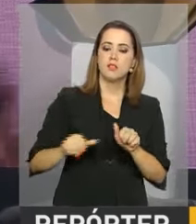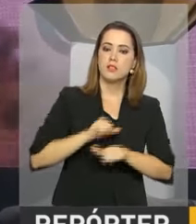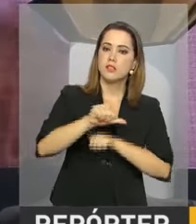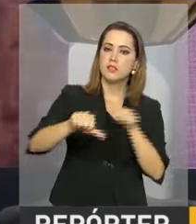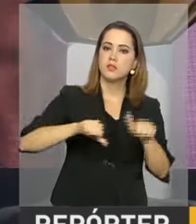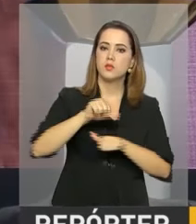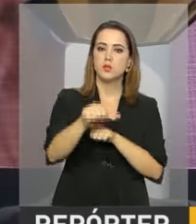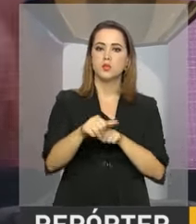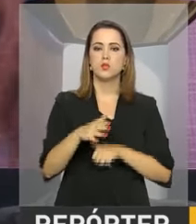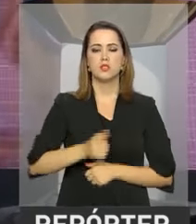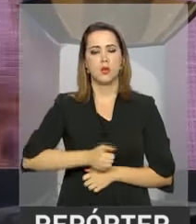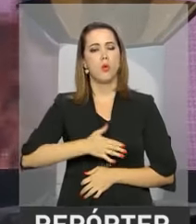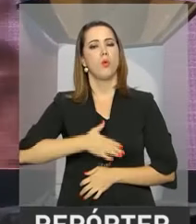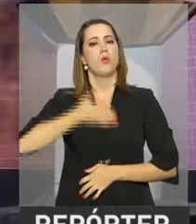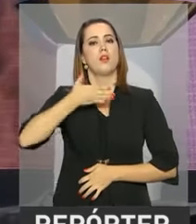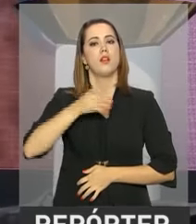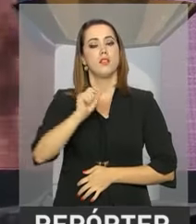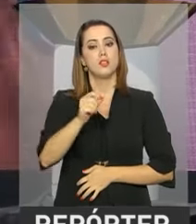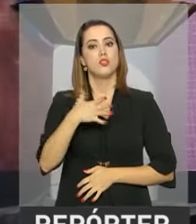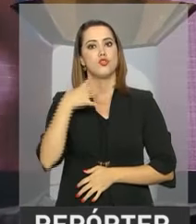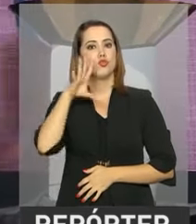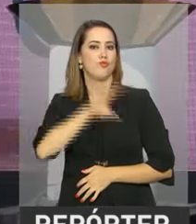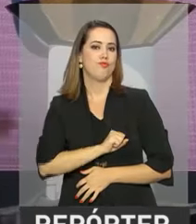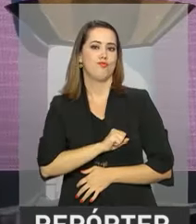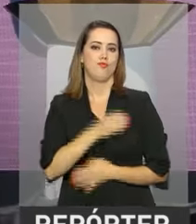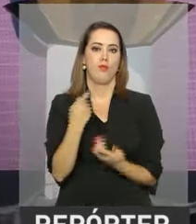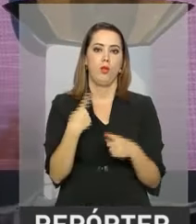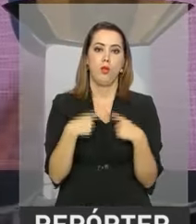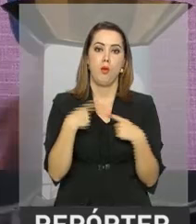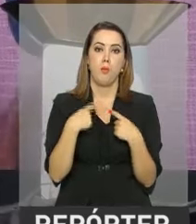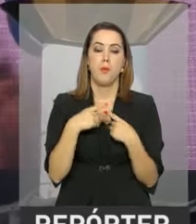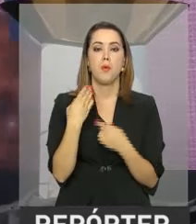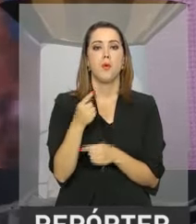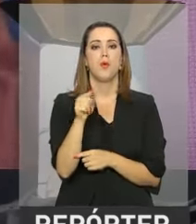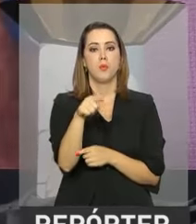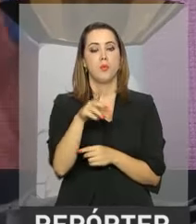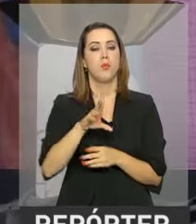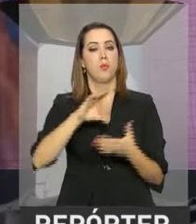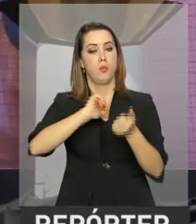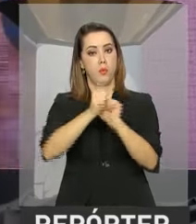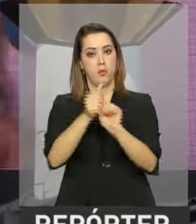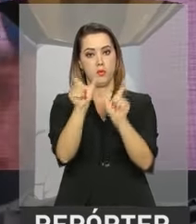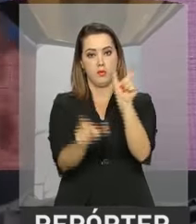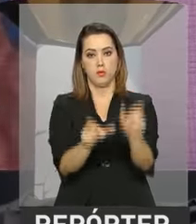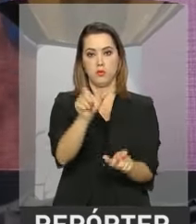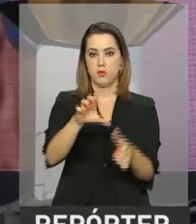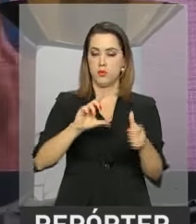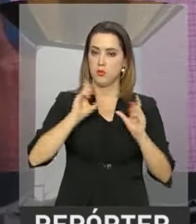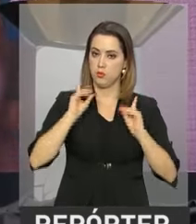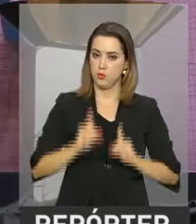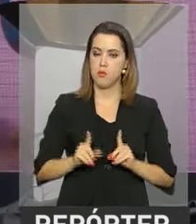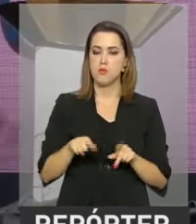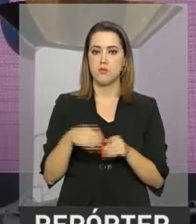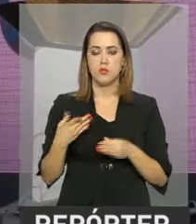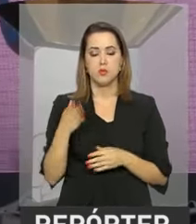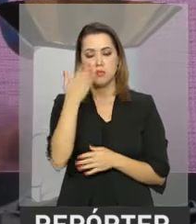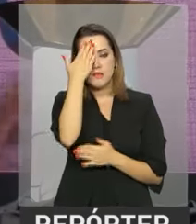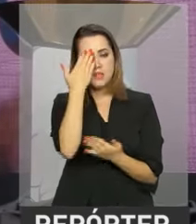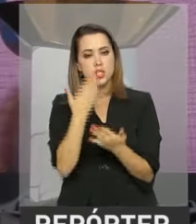transformação, a coragem e a paixão. Pois os atletas paralímpicos nos levam a acreditar que